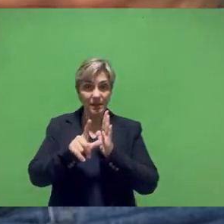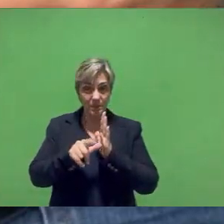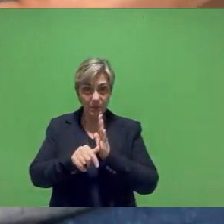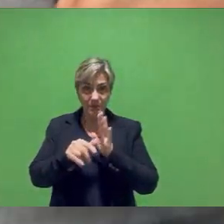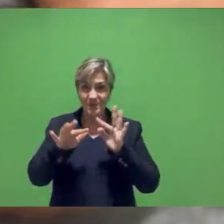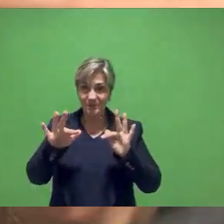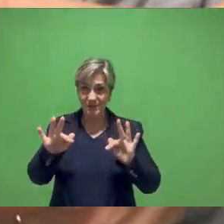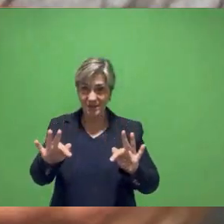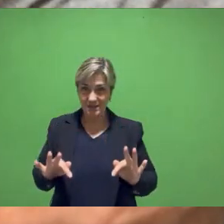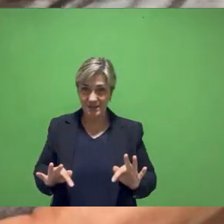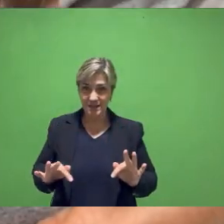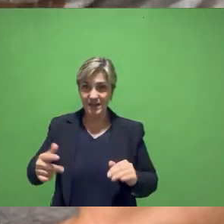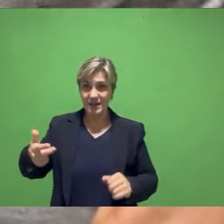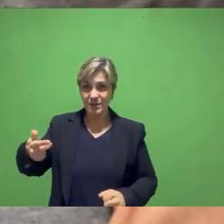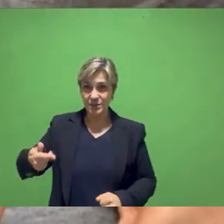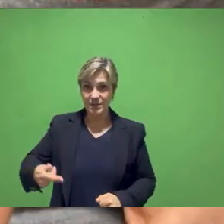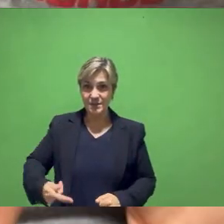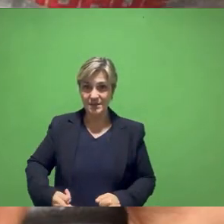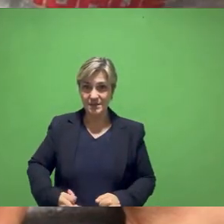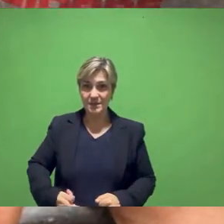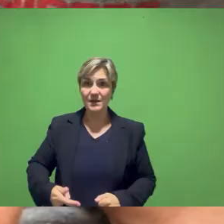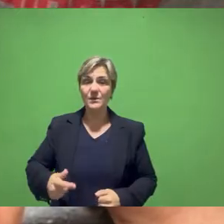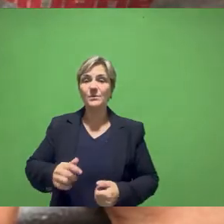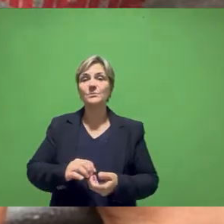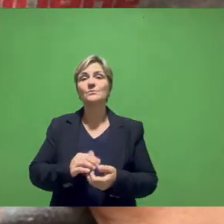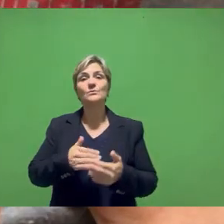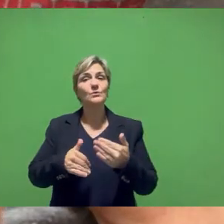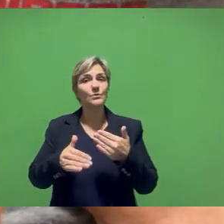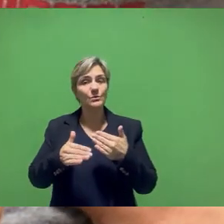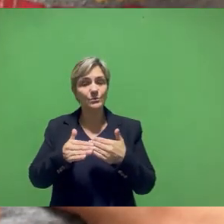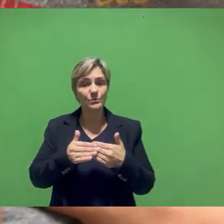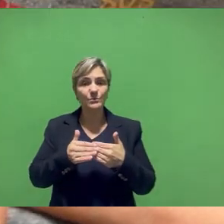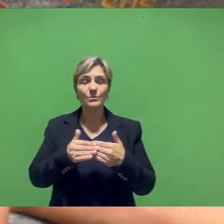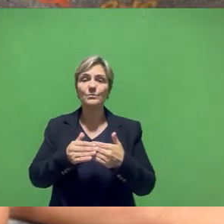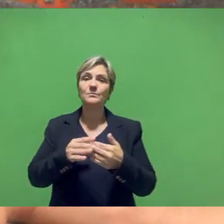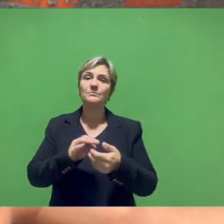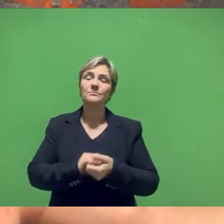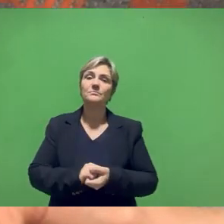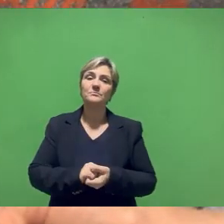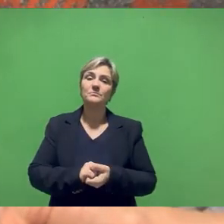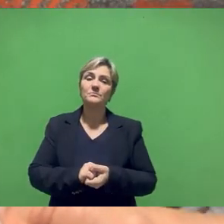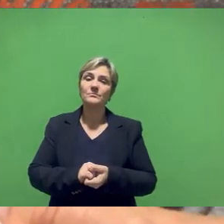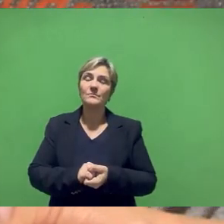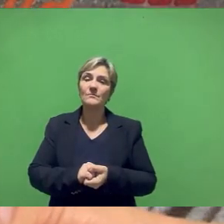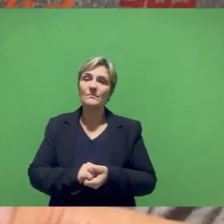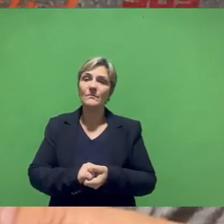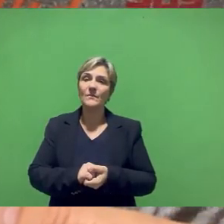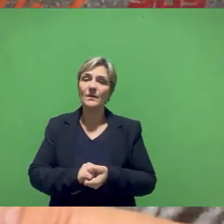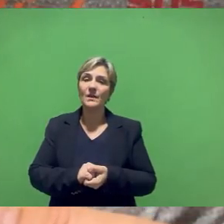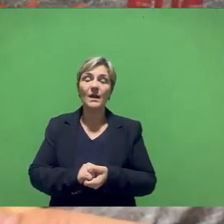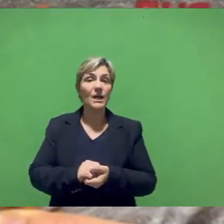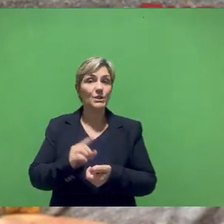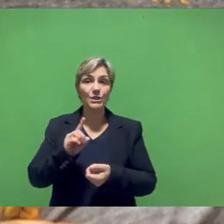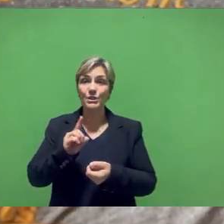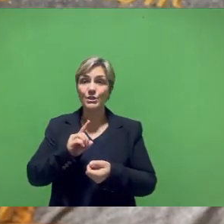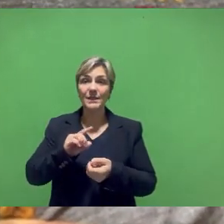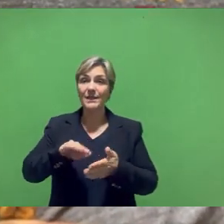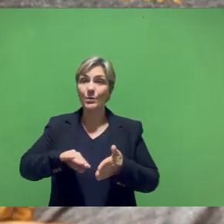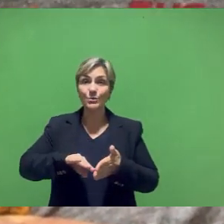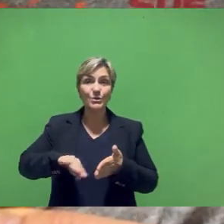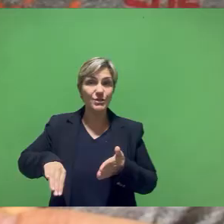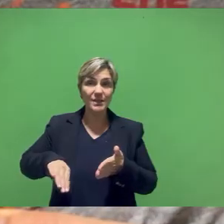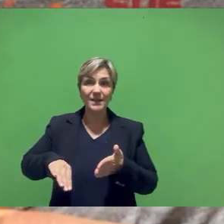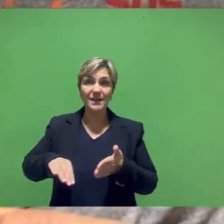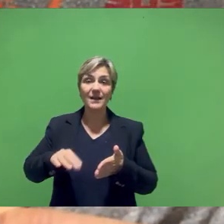Depois que terminar de injetar toda a quantidade que a gente colocou, a gente não tira